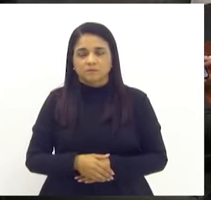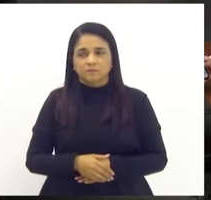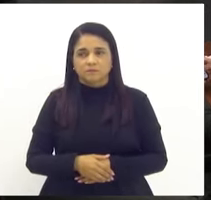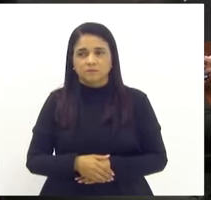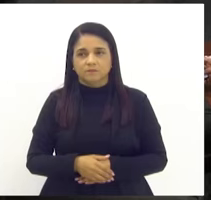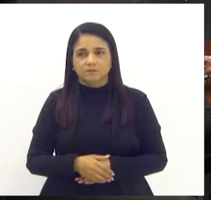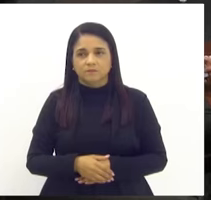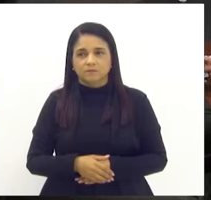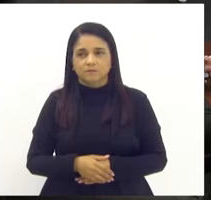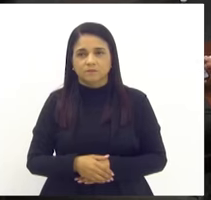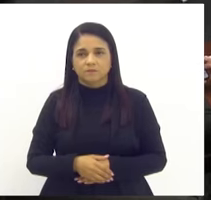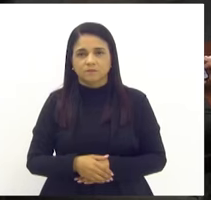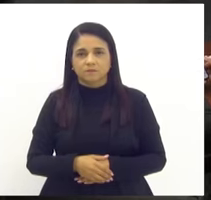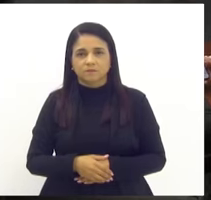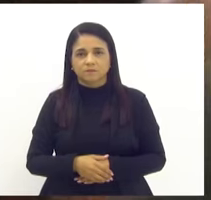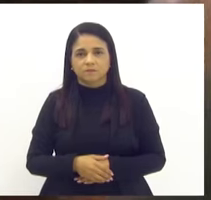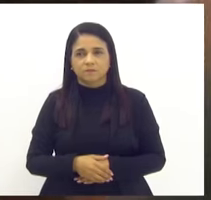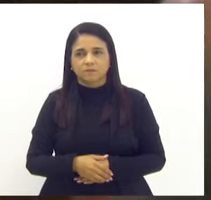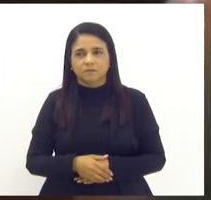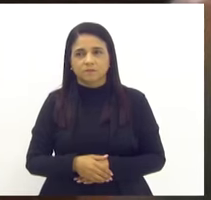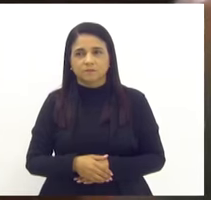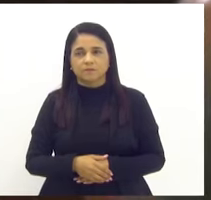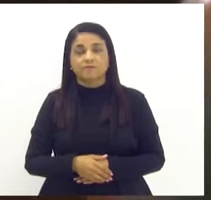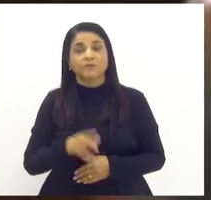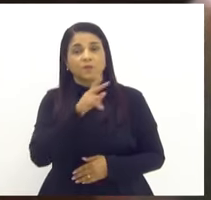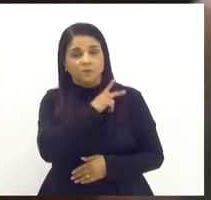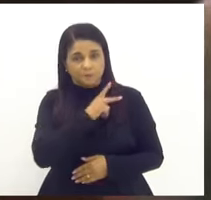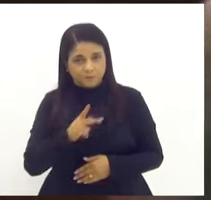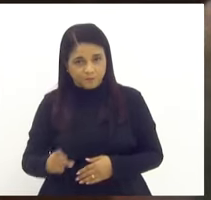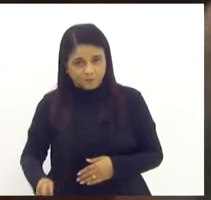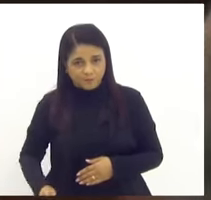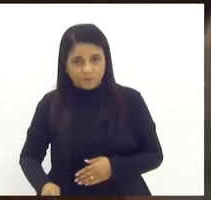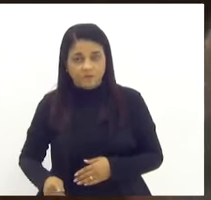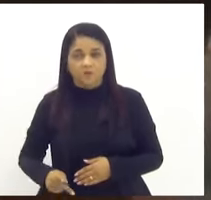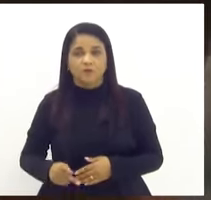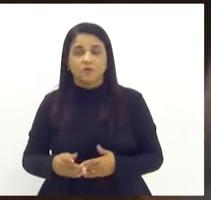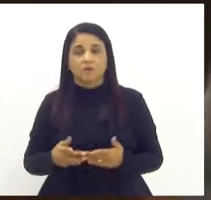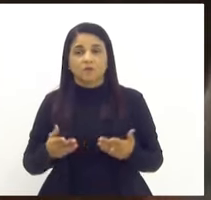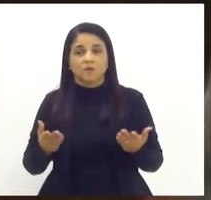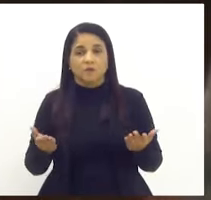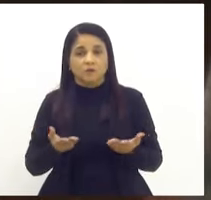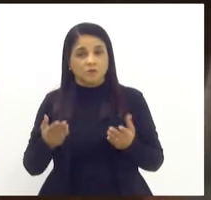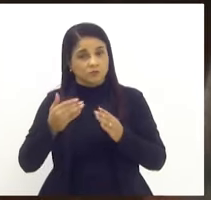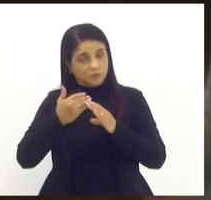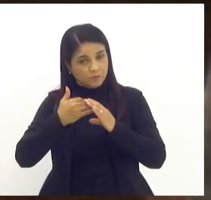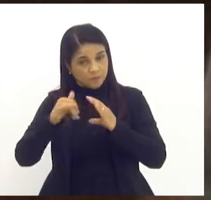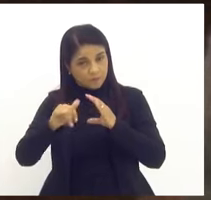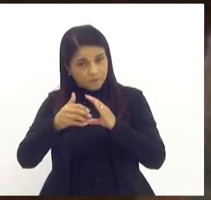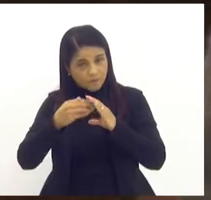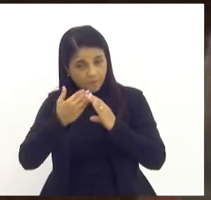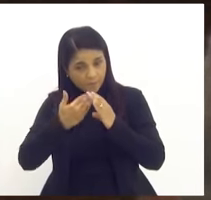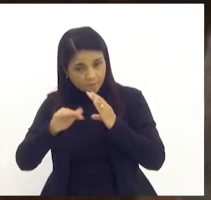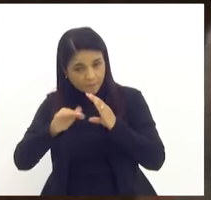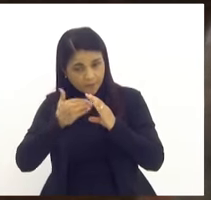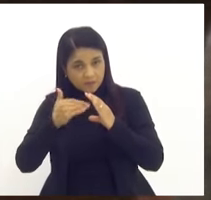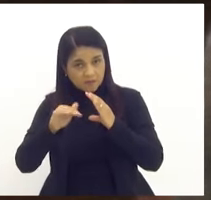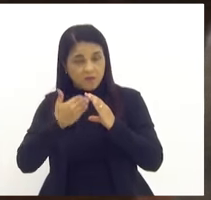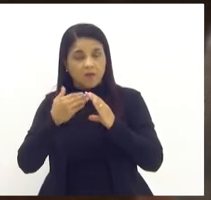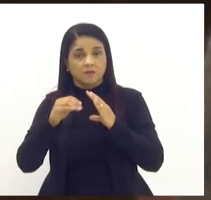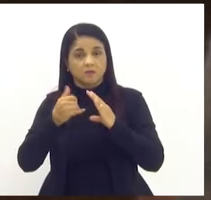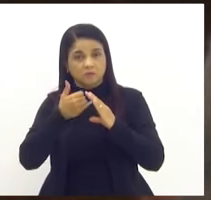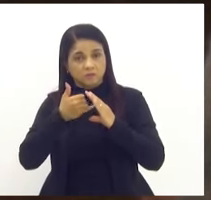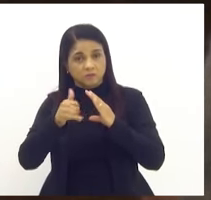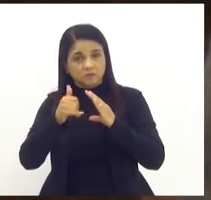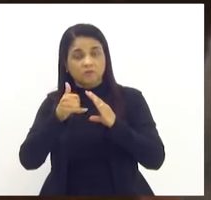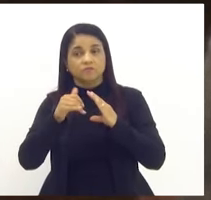Monteiro eh senhor presidente o presente mensagem pretende prorrogar um